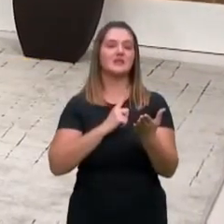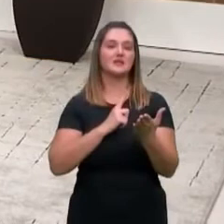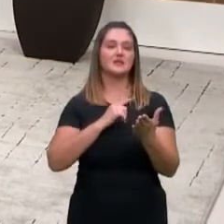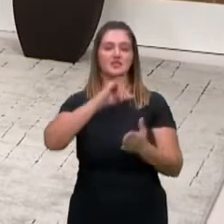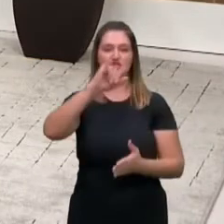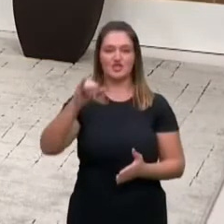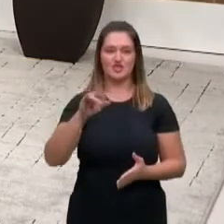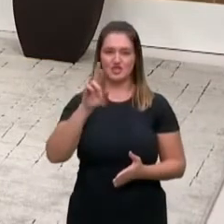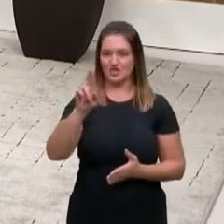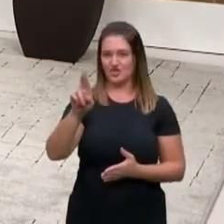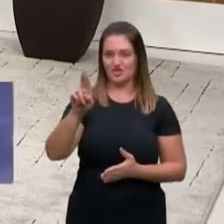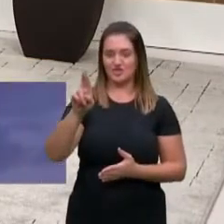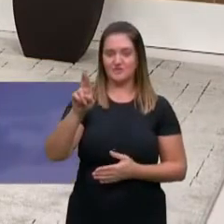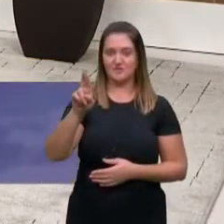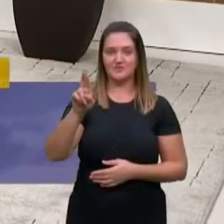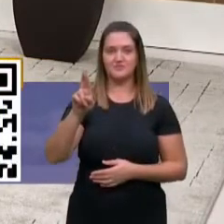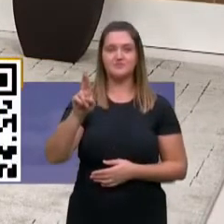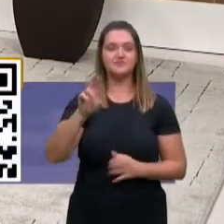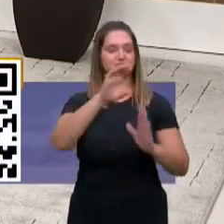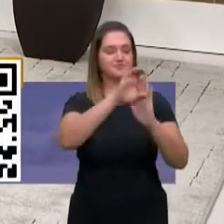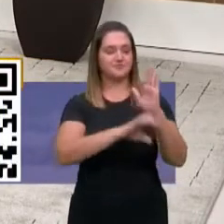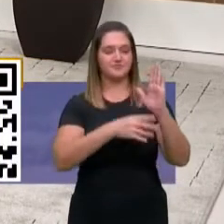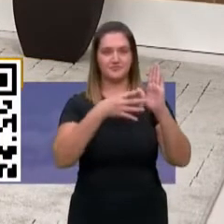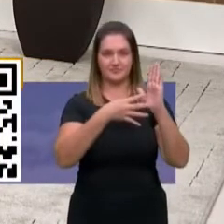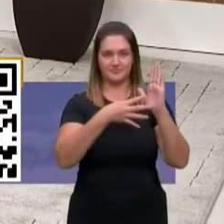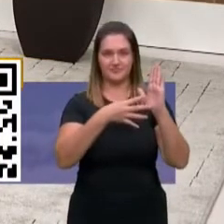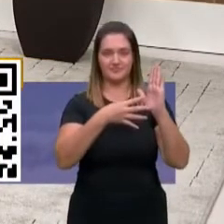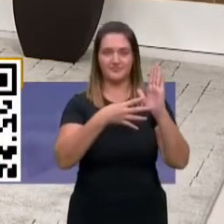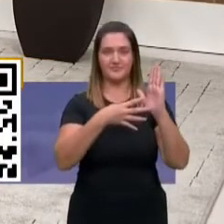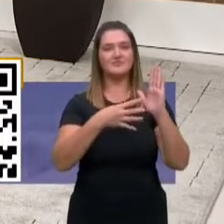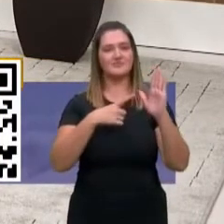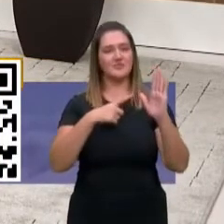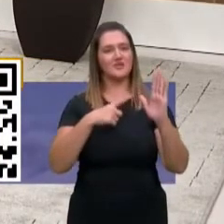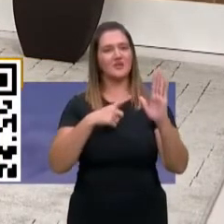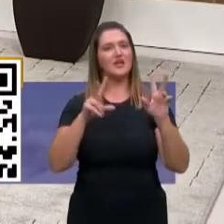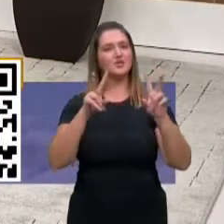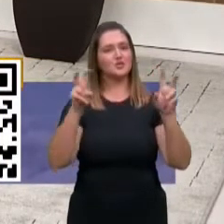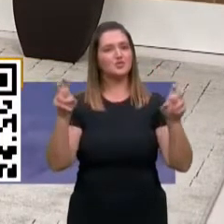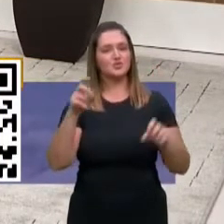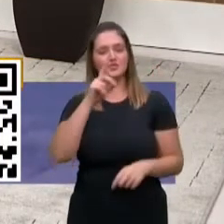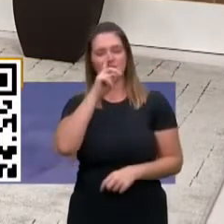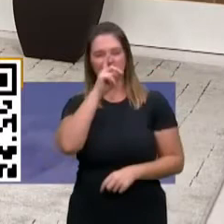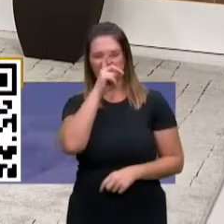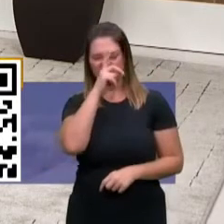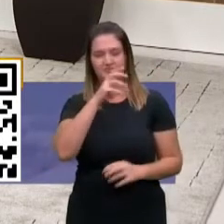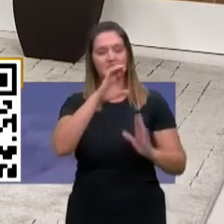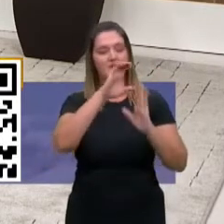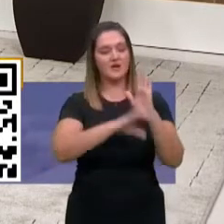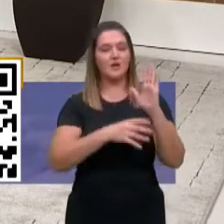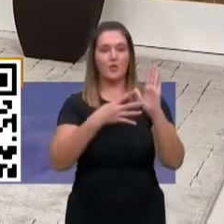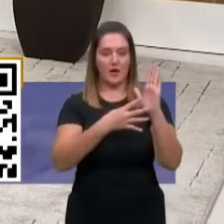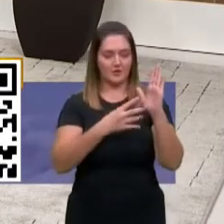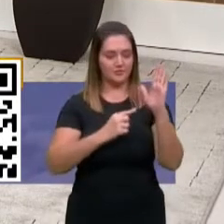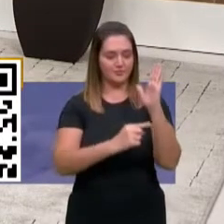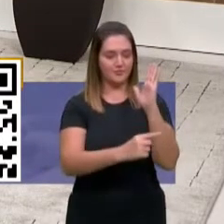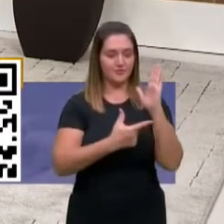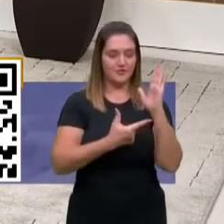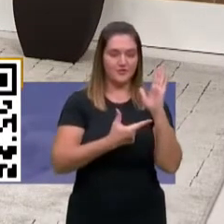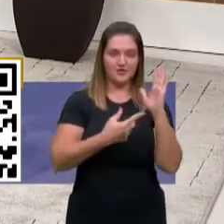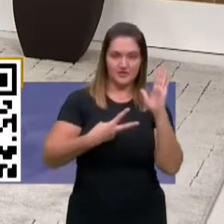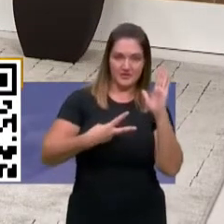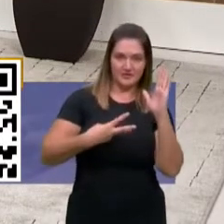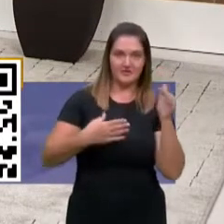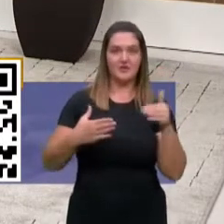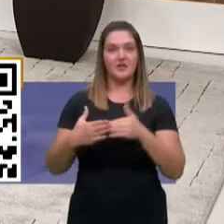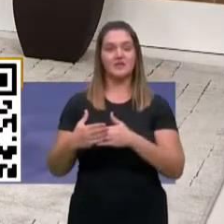de Jeremias. Jeremias capítulo 4 fala sobre esse assunto. Veja só, Jeremias 4, de 23